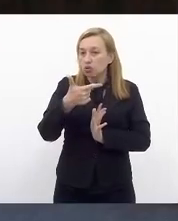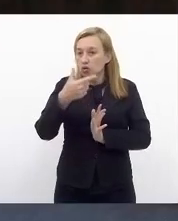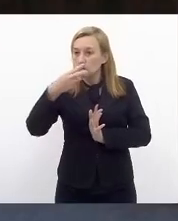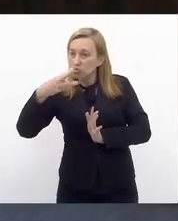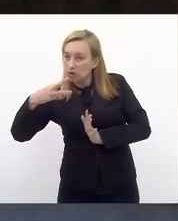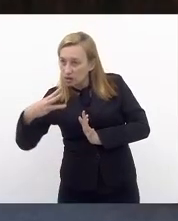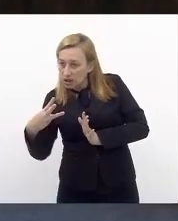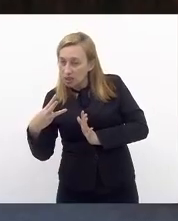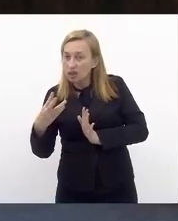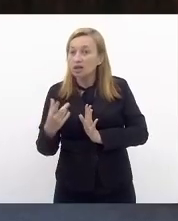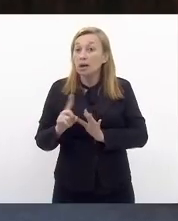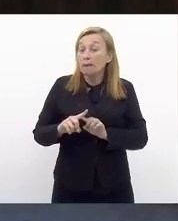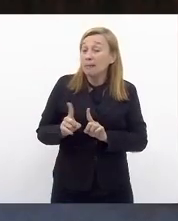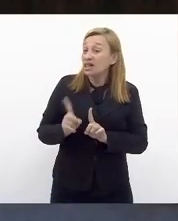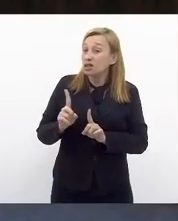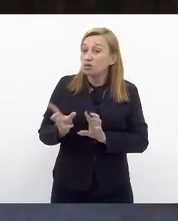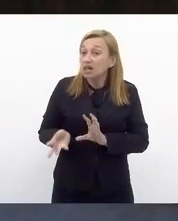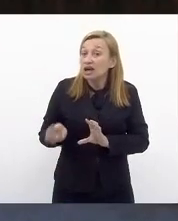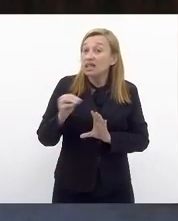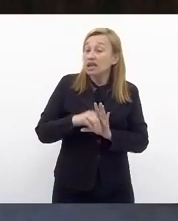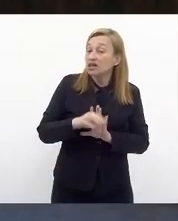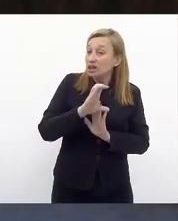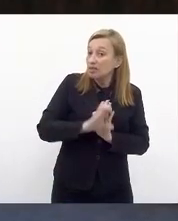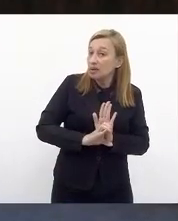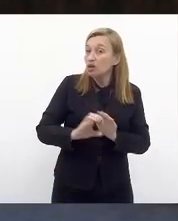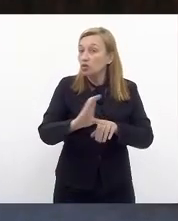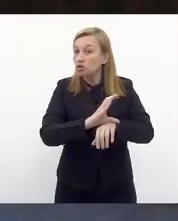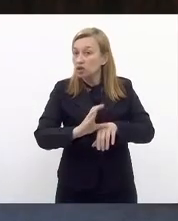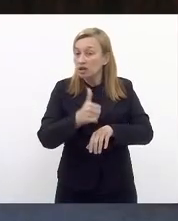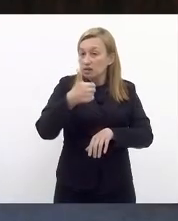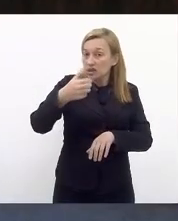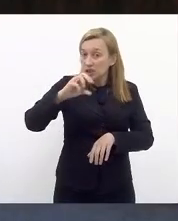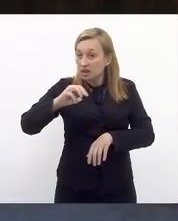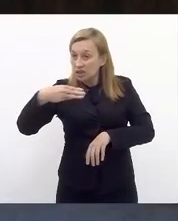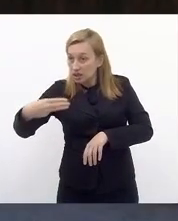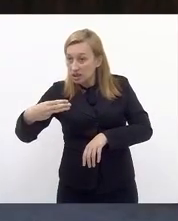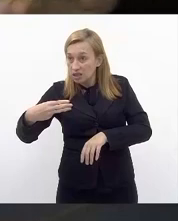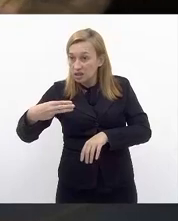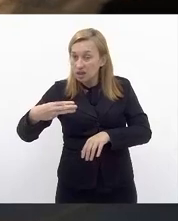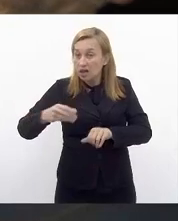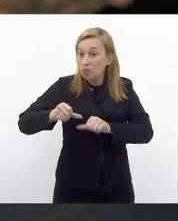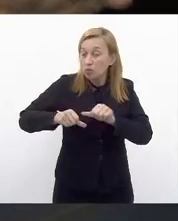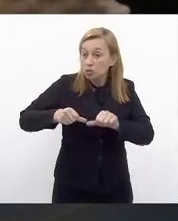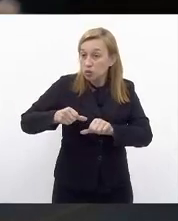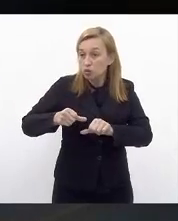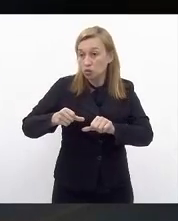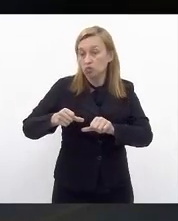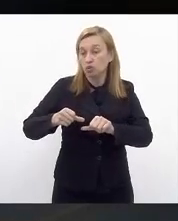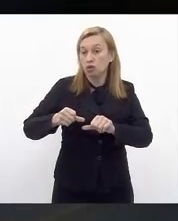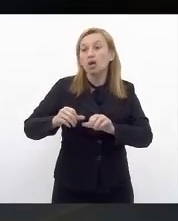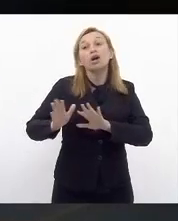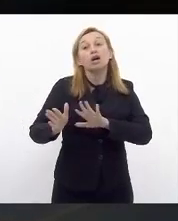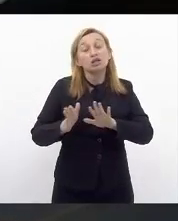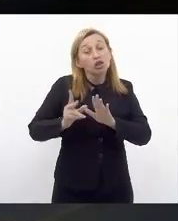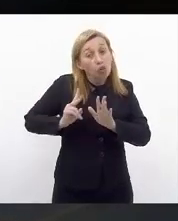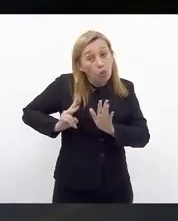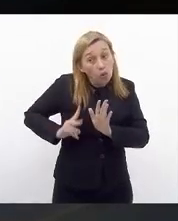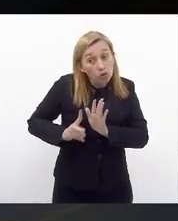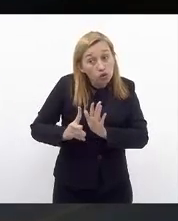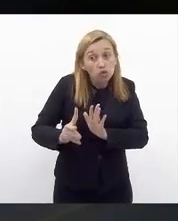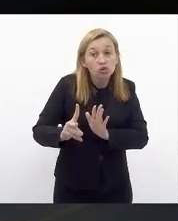Mas isso não estaria aqui na emenda constitucional 63 tá ela revogou tudo a gente tá